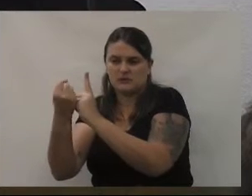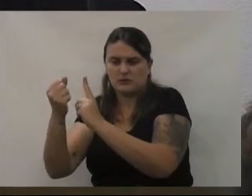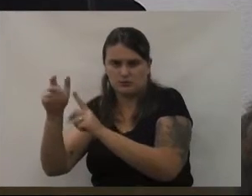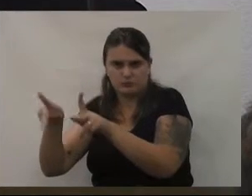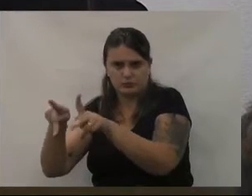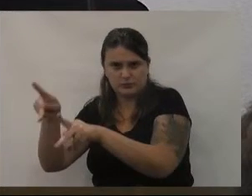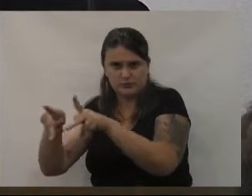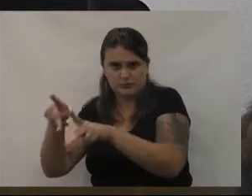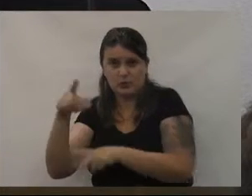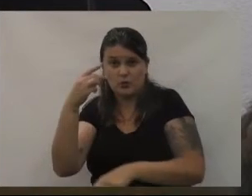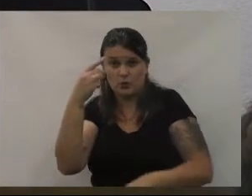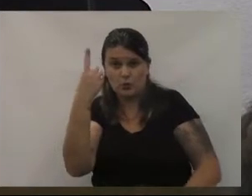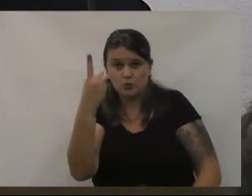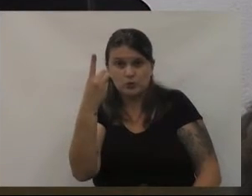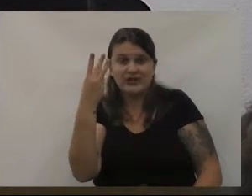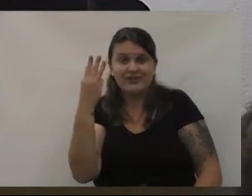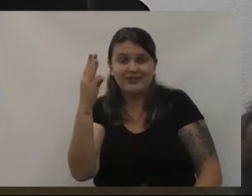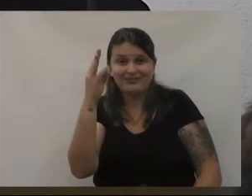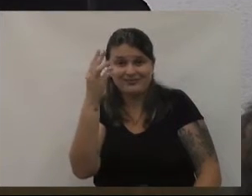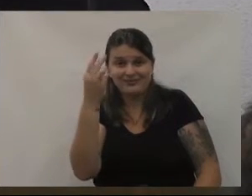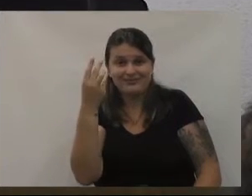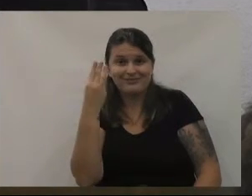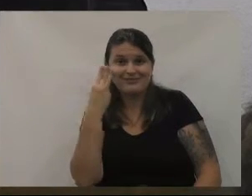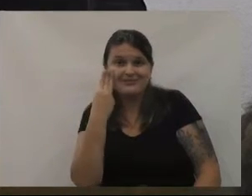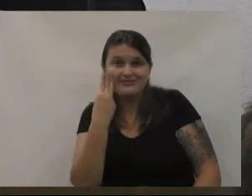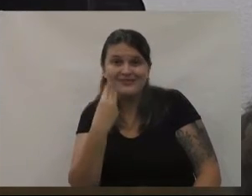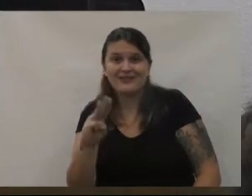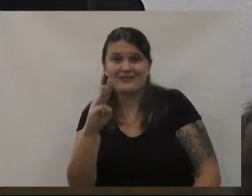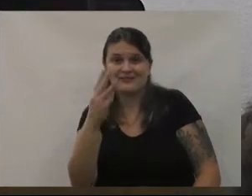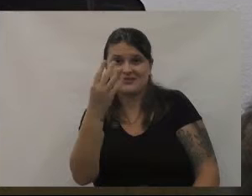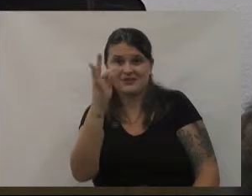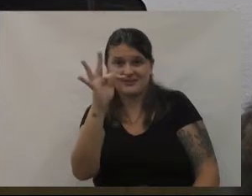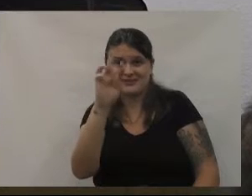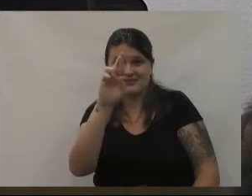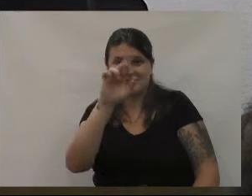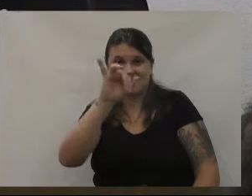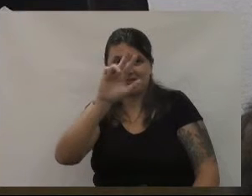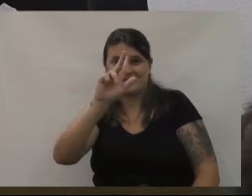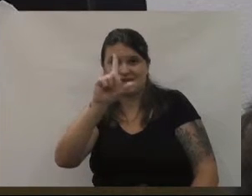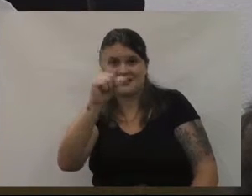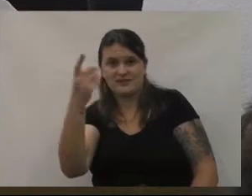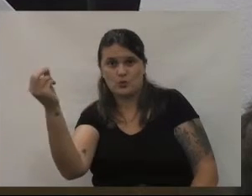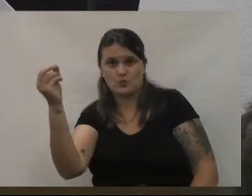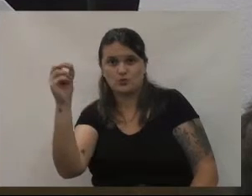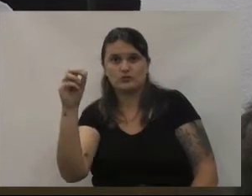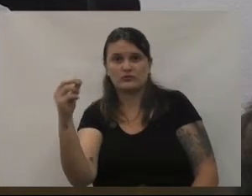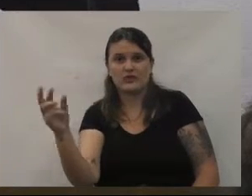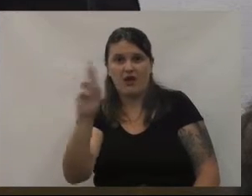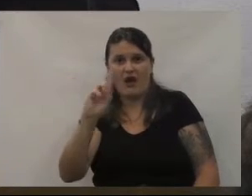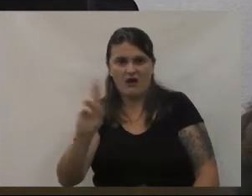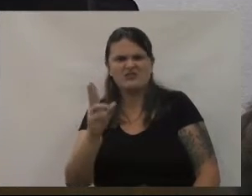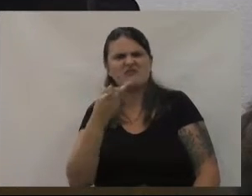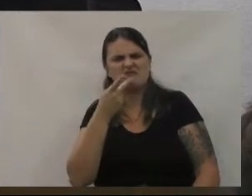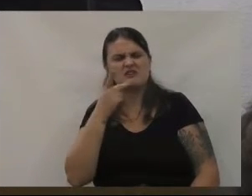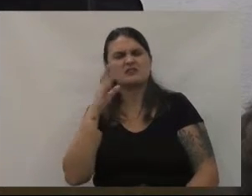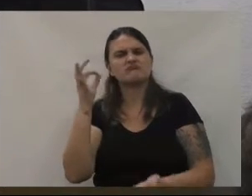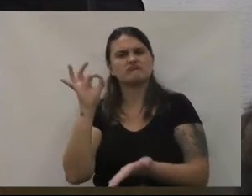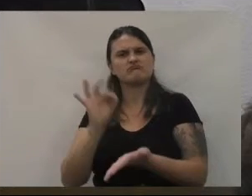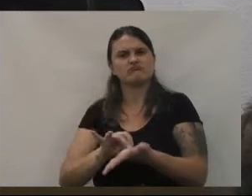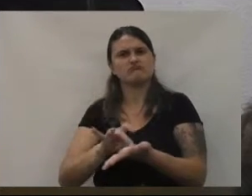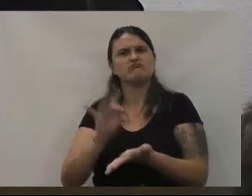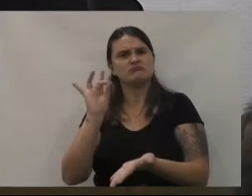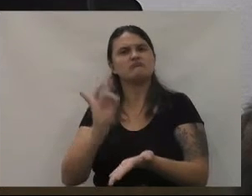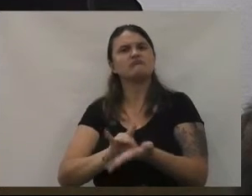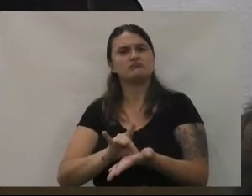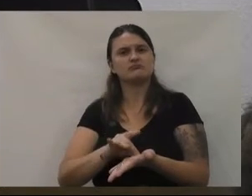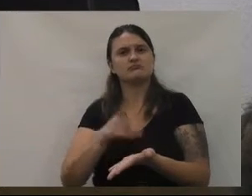Esse 1 trilhão de reais que eles dizem que vão... É tão certo isso aí, que eles falam com tanta convicção,